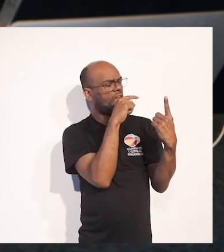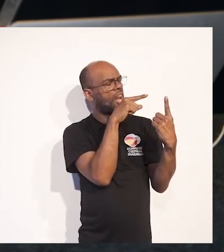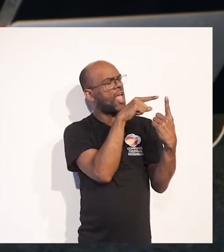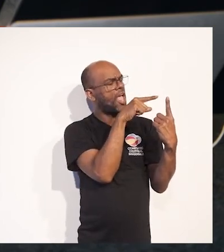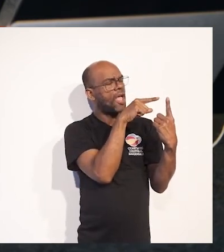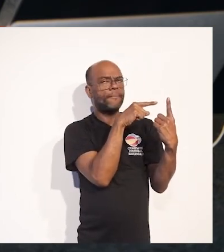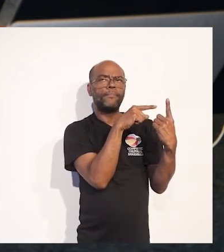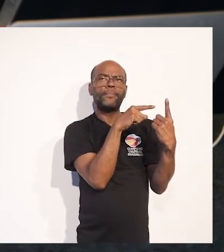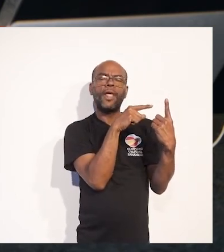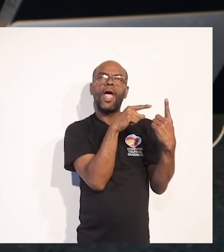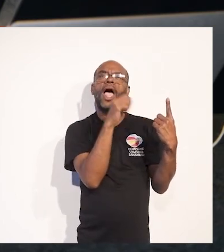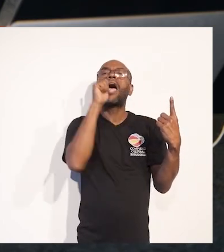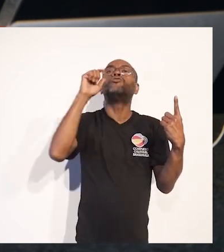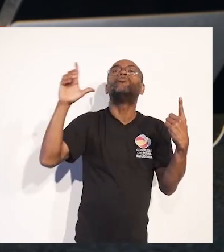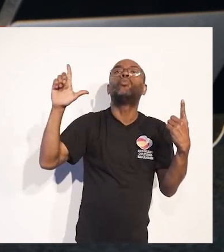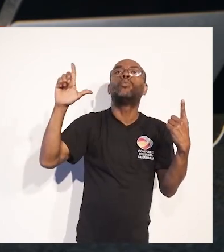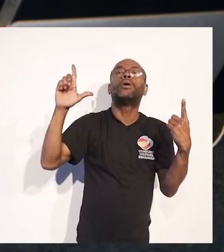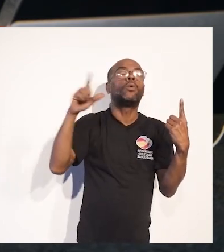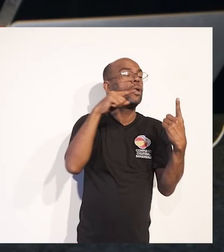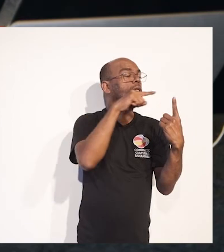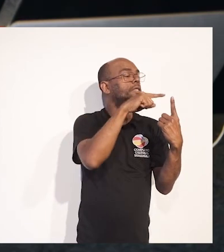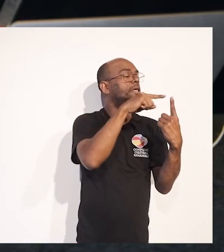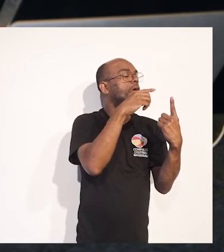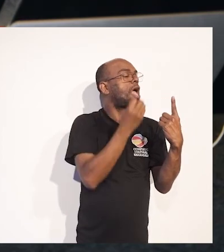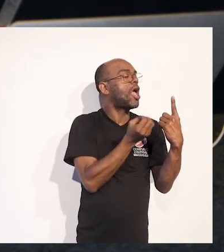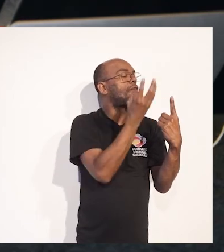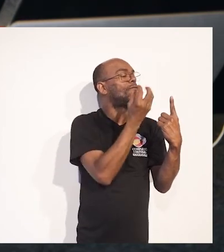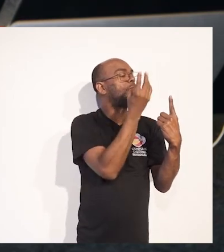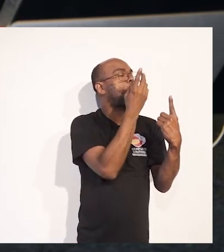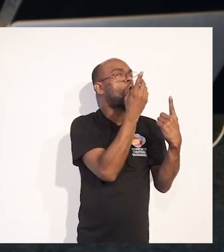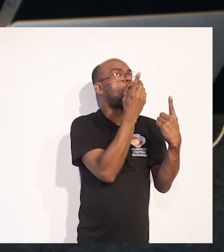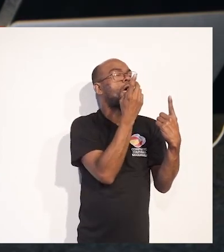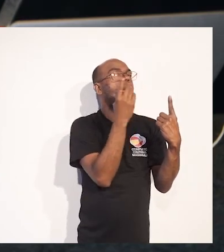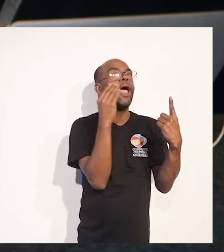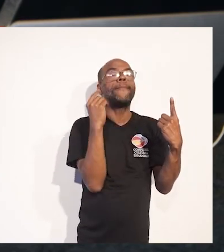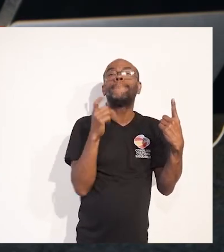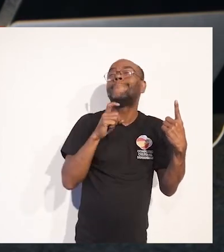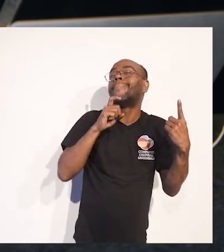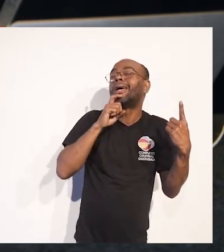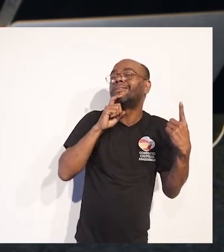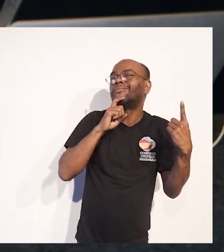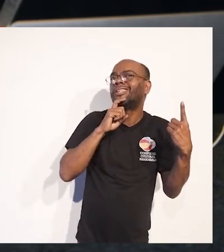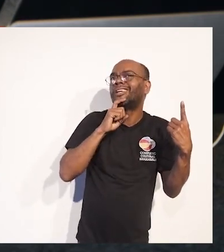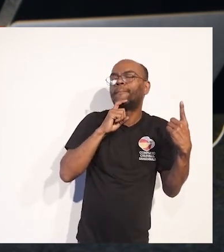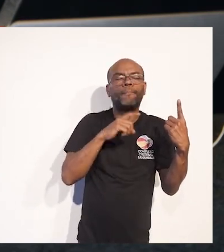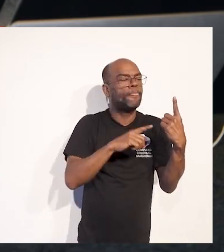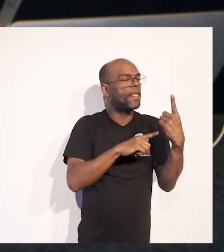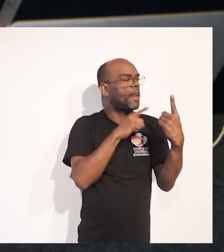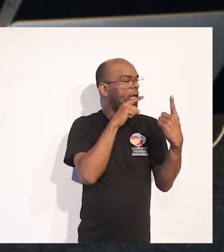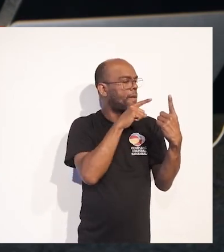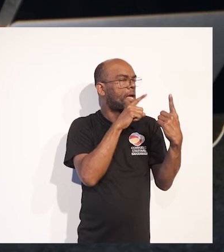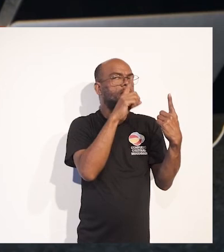é azulada. Quando a luz desse fogo é mais fria, ela é